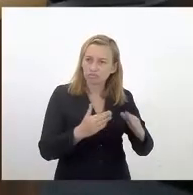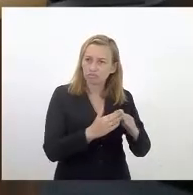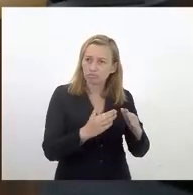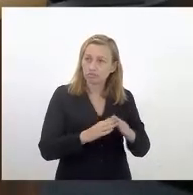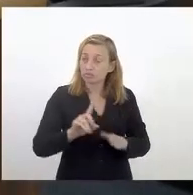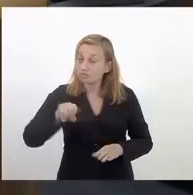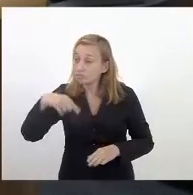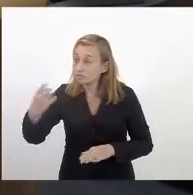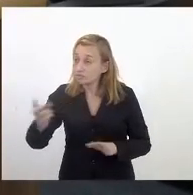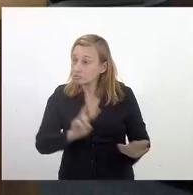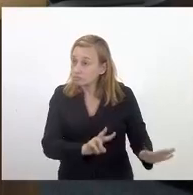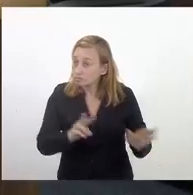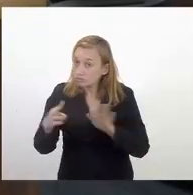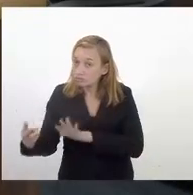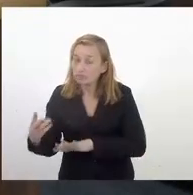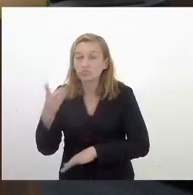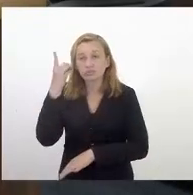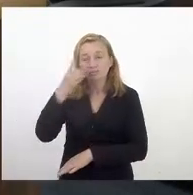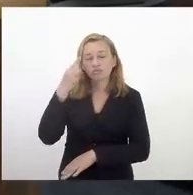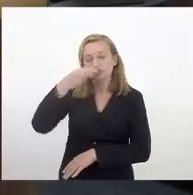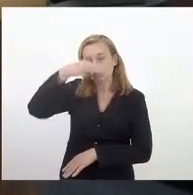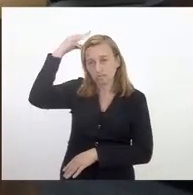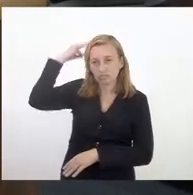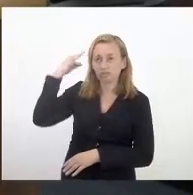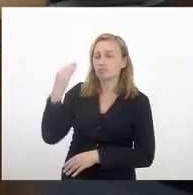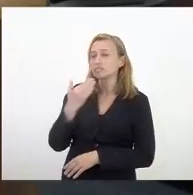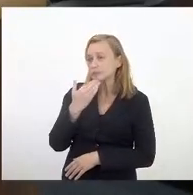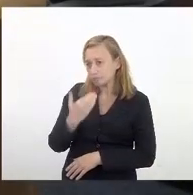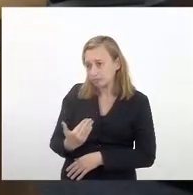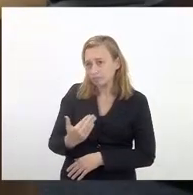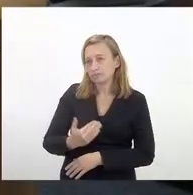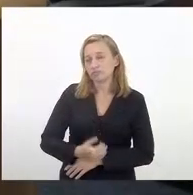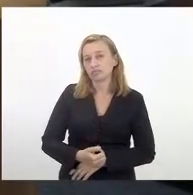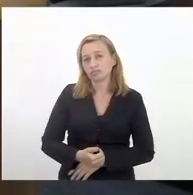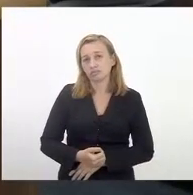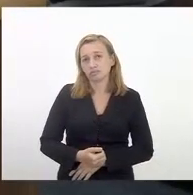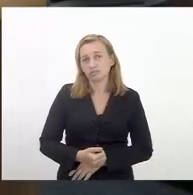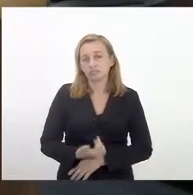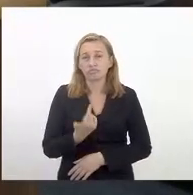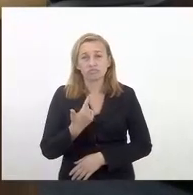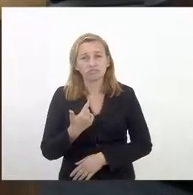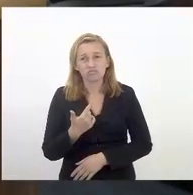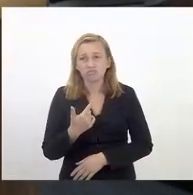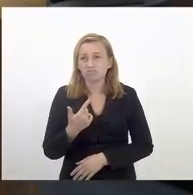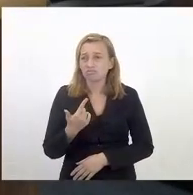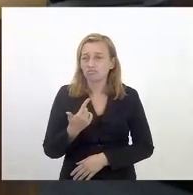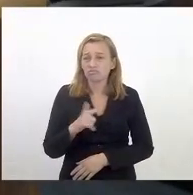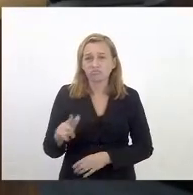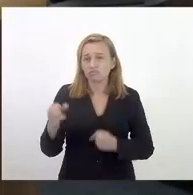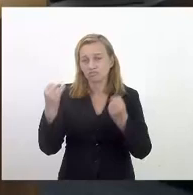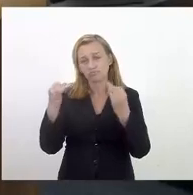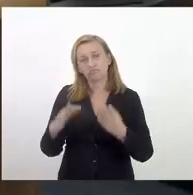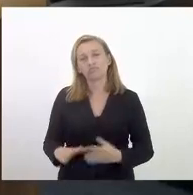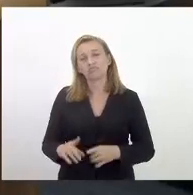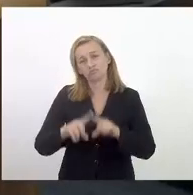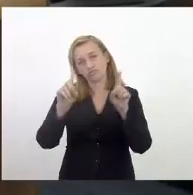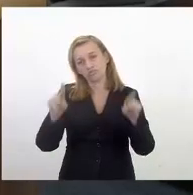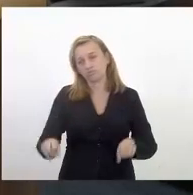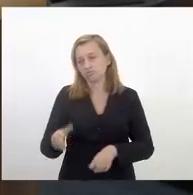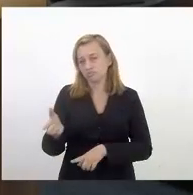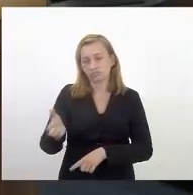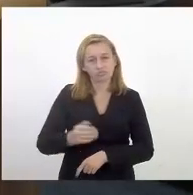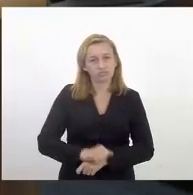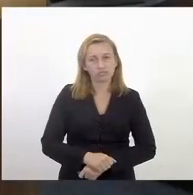que vem Deputado Márcio Pacheco por favor sem ter um esclarecimento a esses servidores